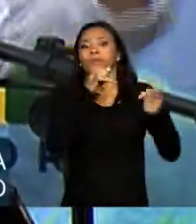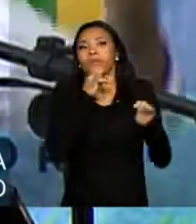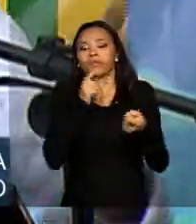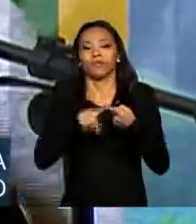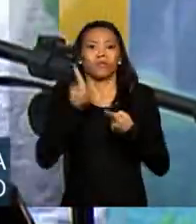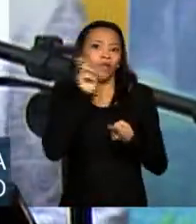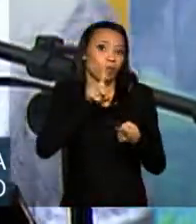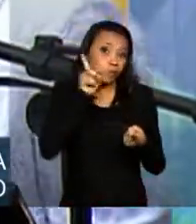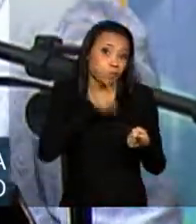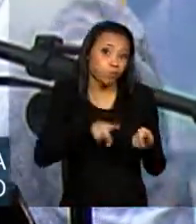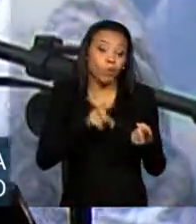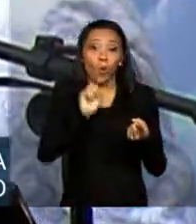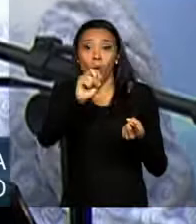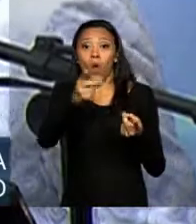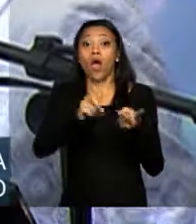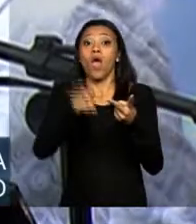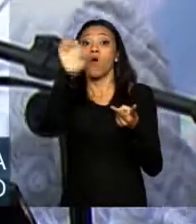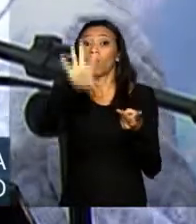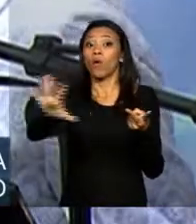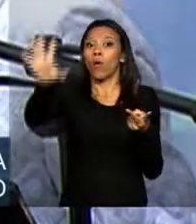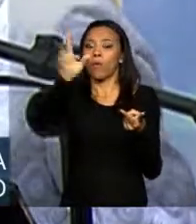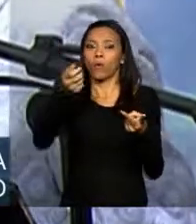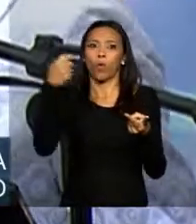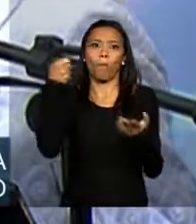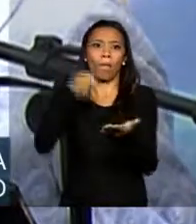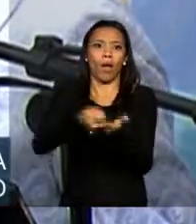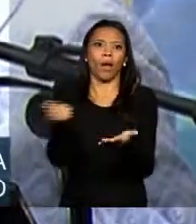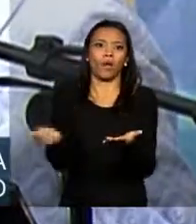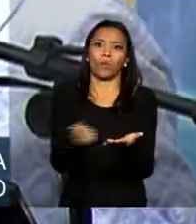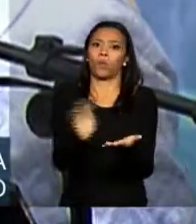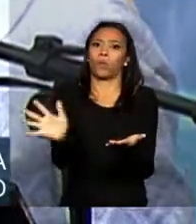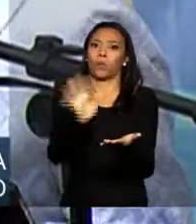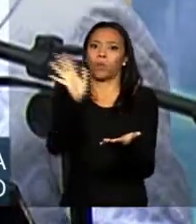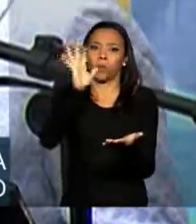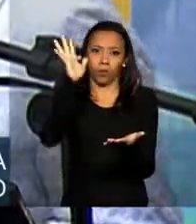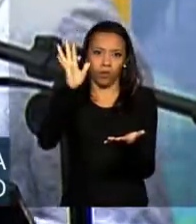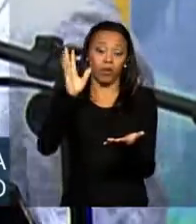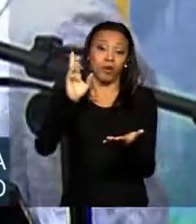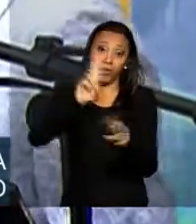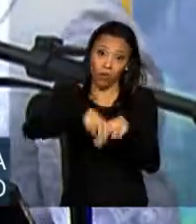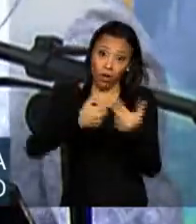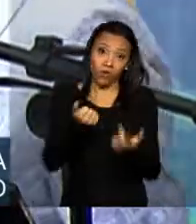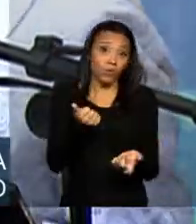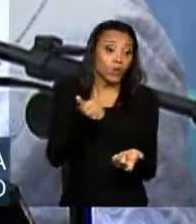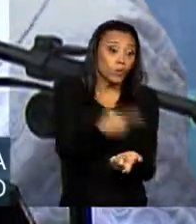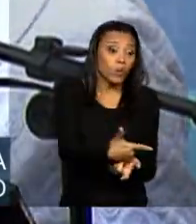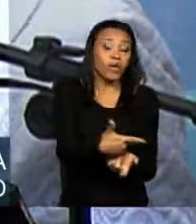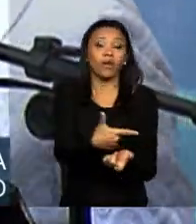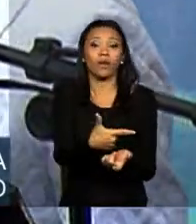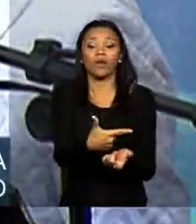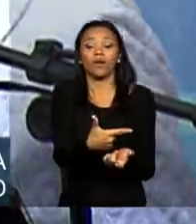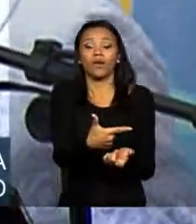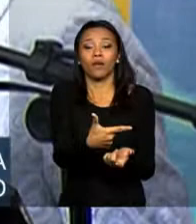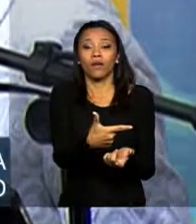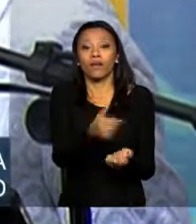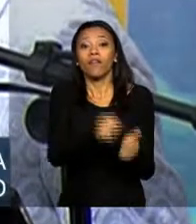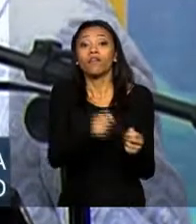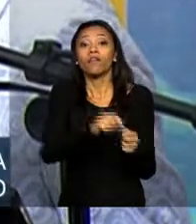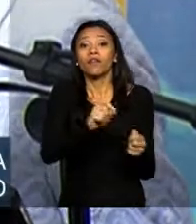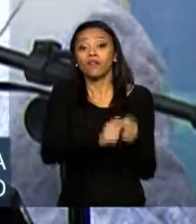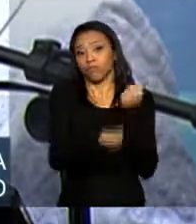Estados Unidos e da Europa pagam muito mais por isso do que pelo pelo produto é mais